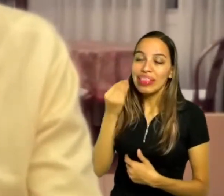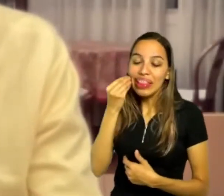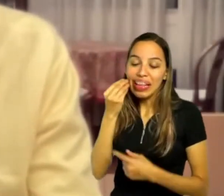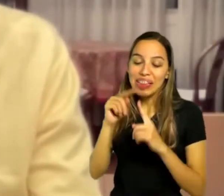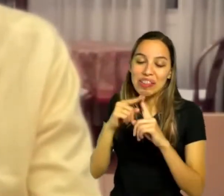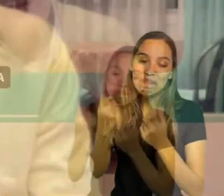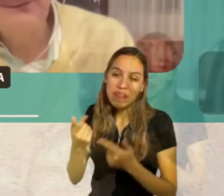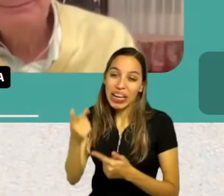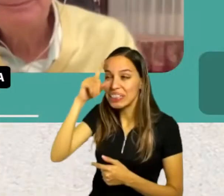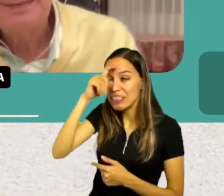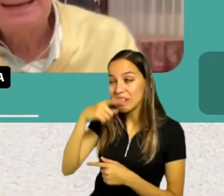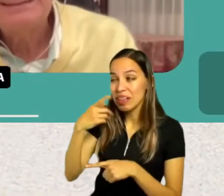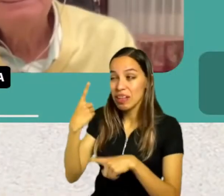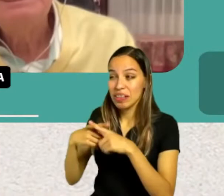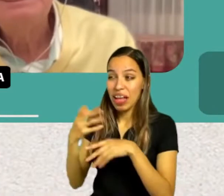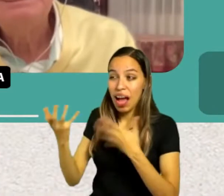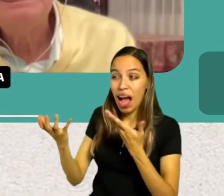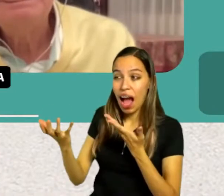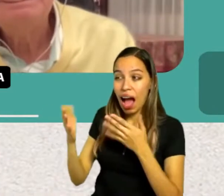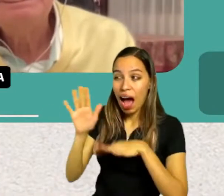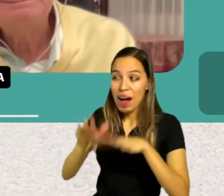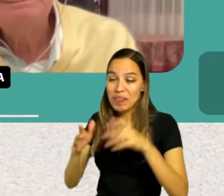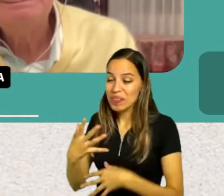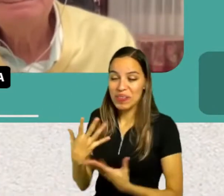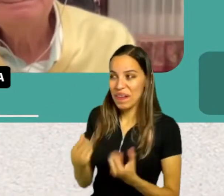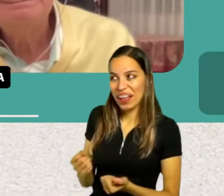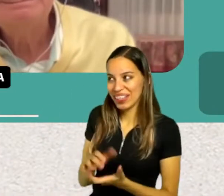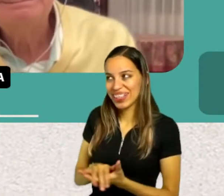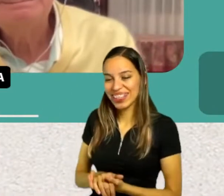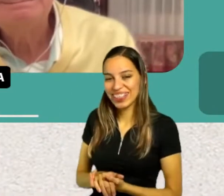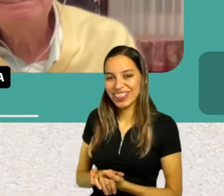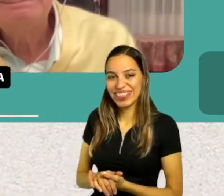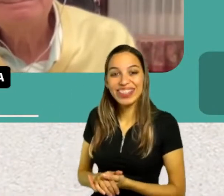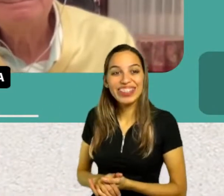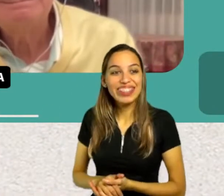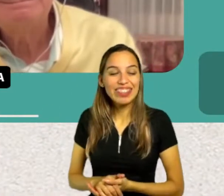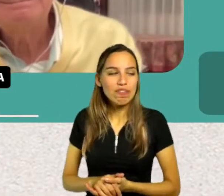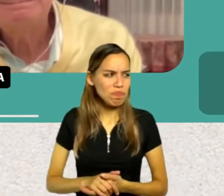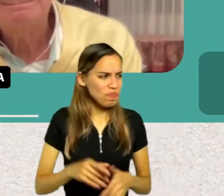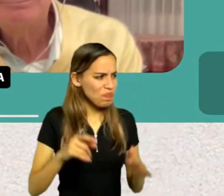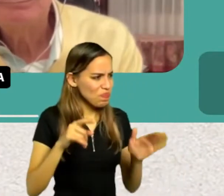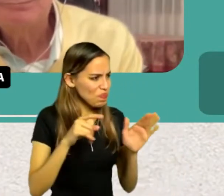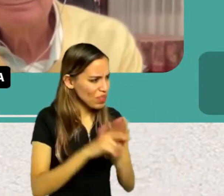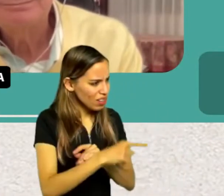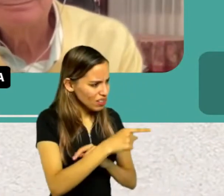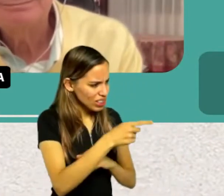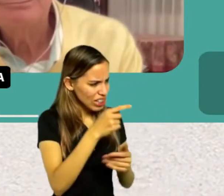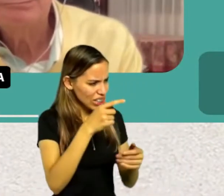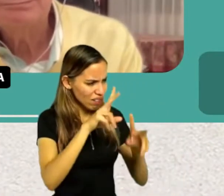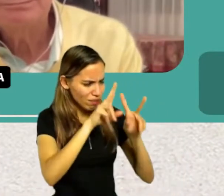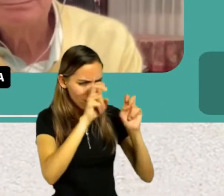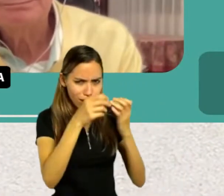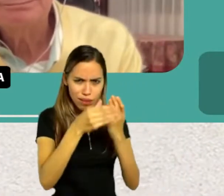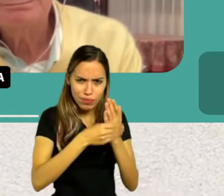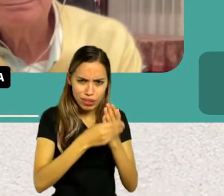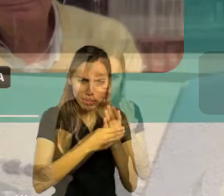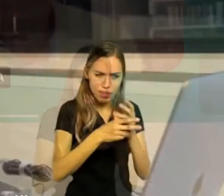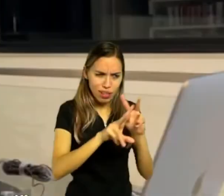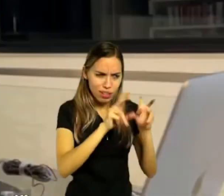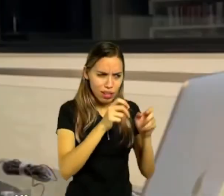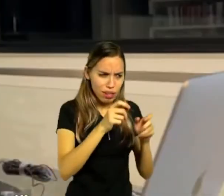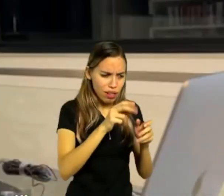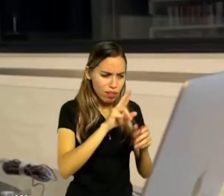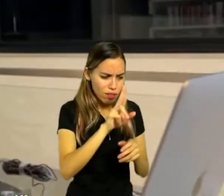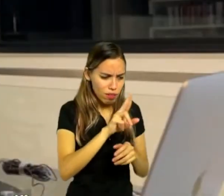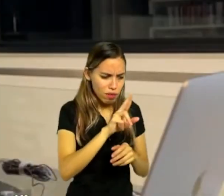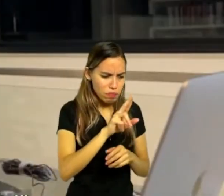Drauzio, vamos falar das mulheres. Você escreveu um livro que chama As Prisioneiras e também tem um capítulo no